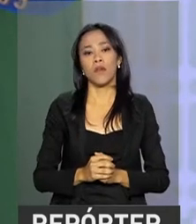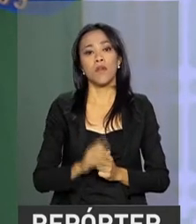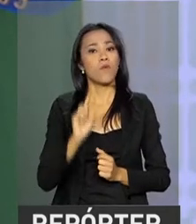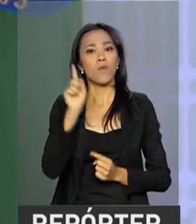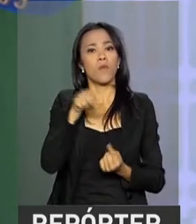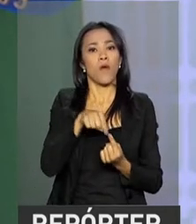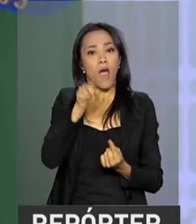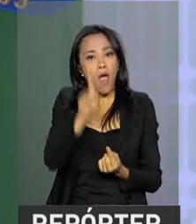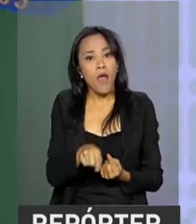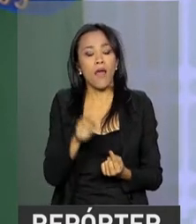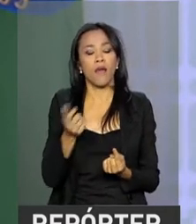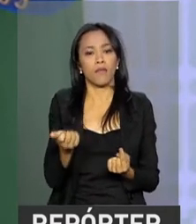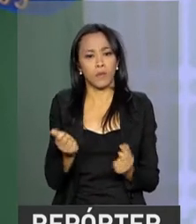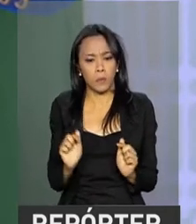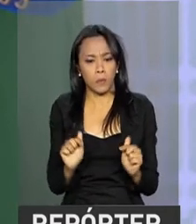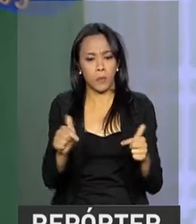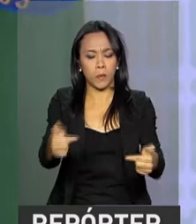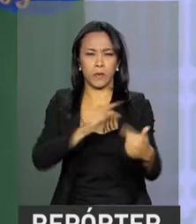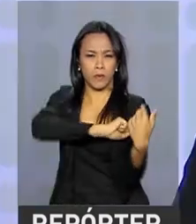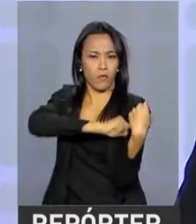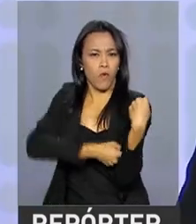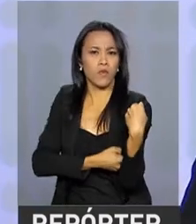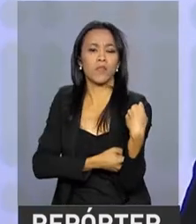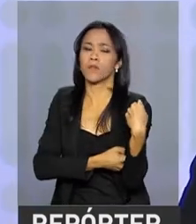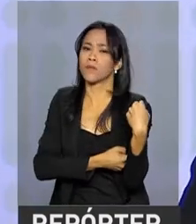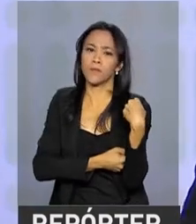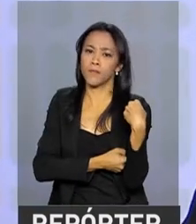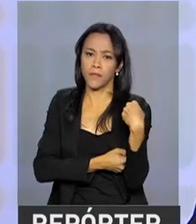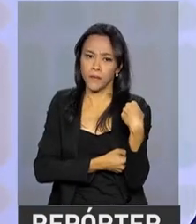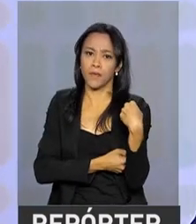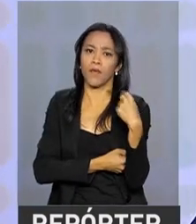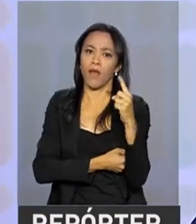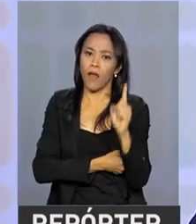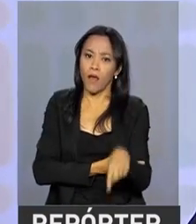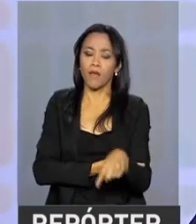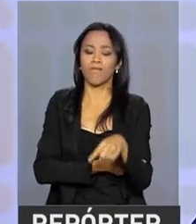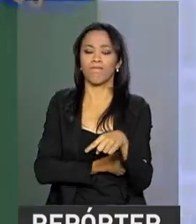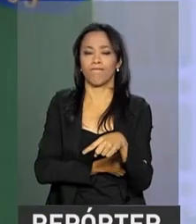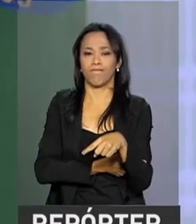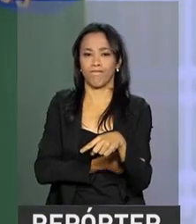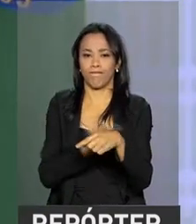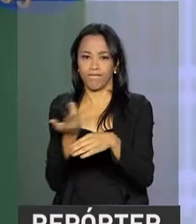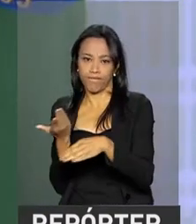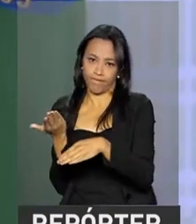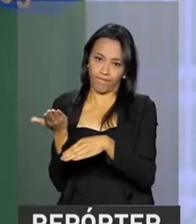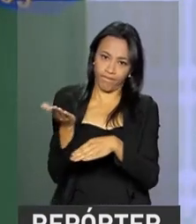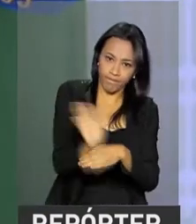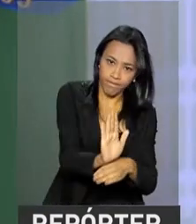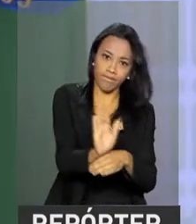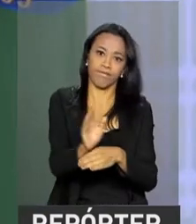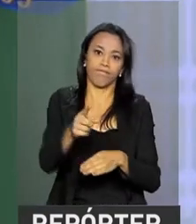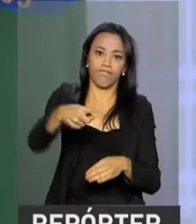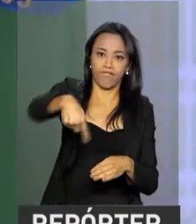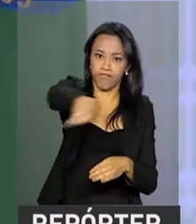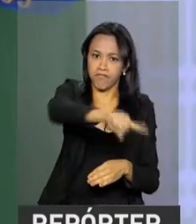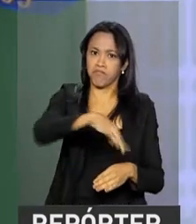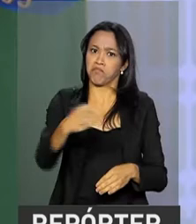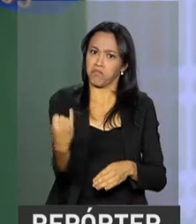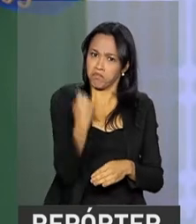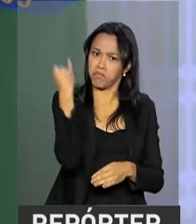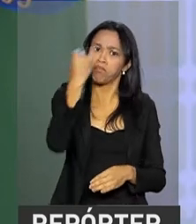força do trabalho voluntário a serviço de uma causa das mais meritórias